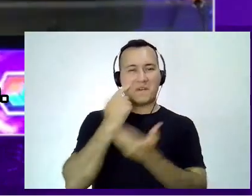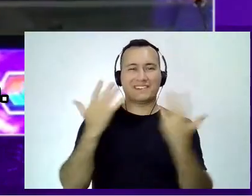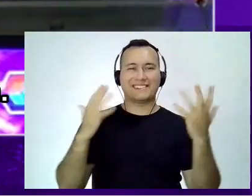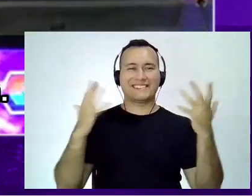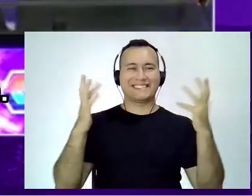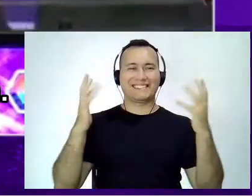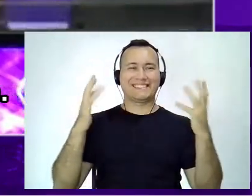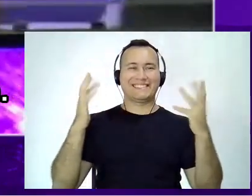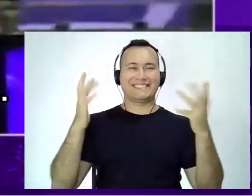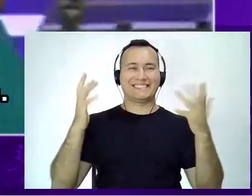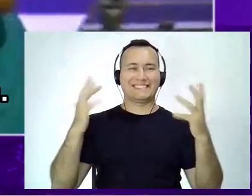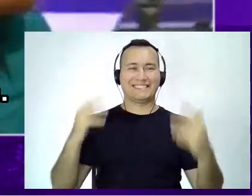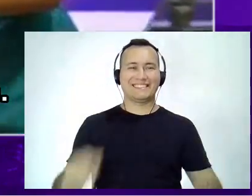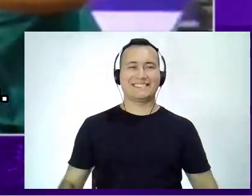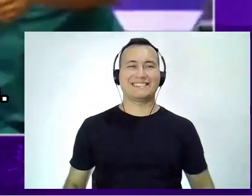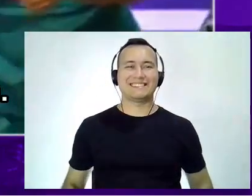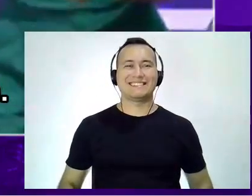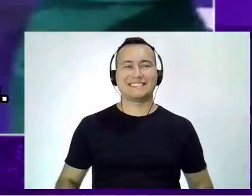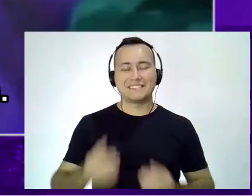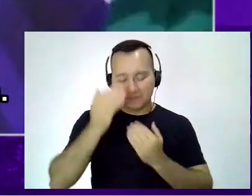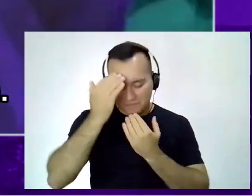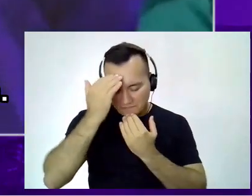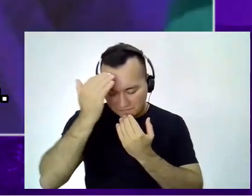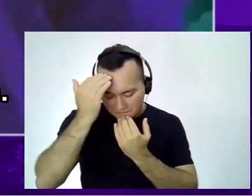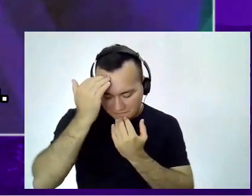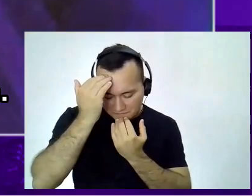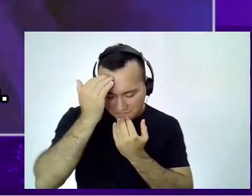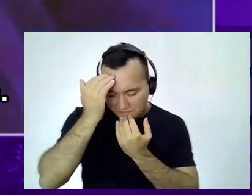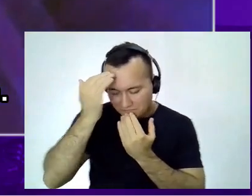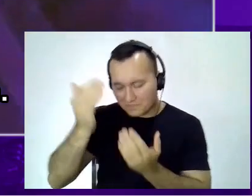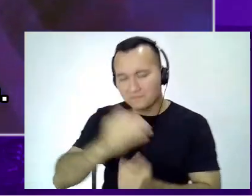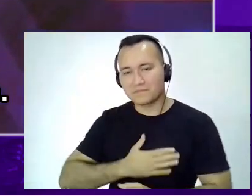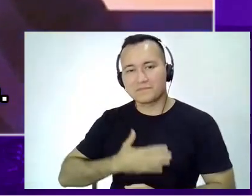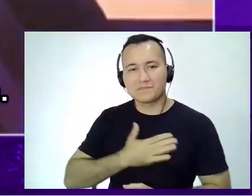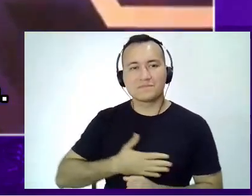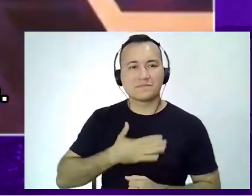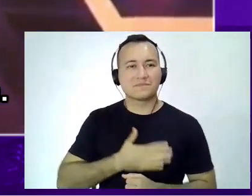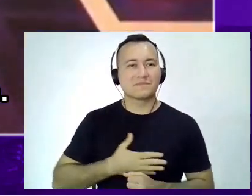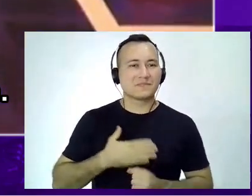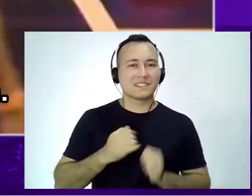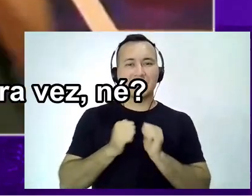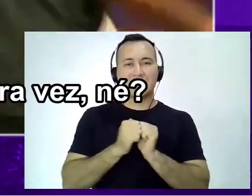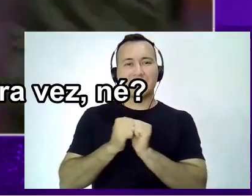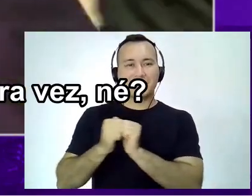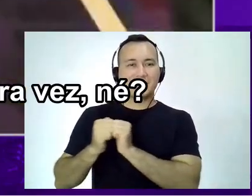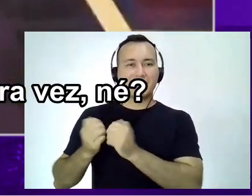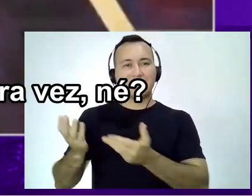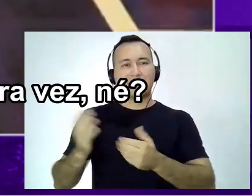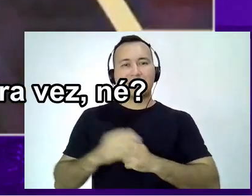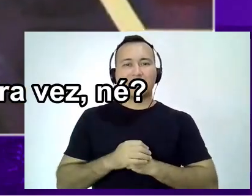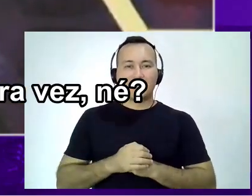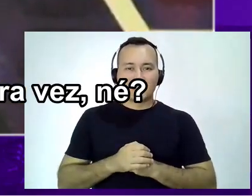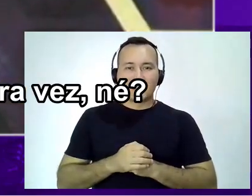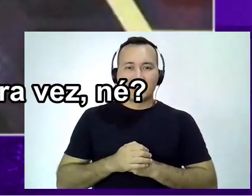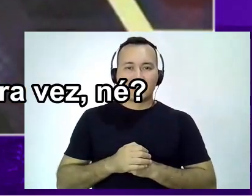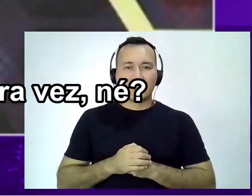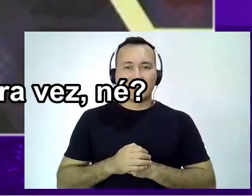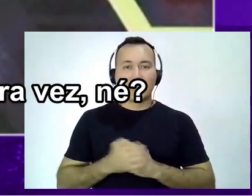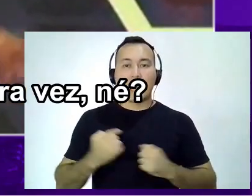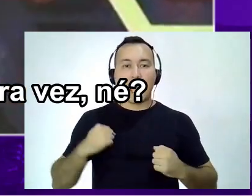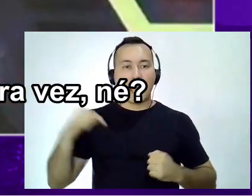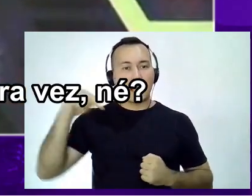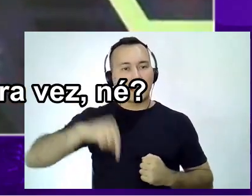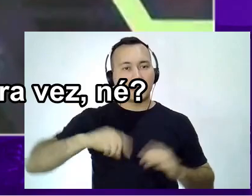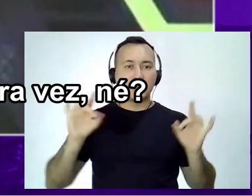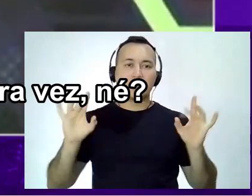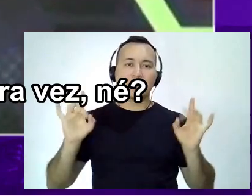Obrigado, galera. Nossa, muito bom. Na verdade, hoje é um momento simbólico para mim. E é uma coisa simbólica porque a